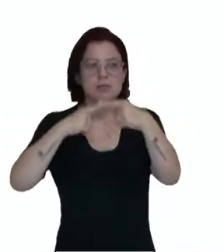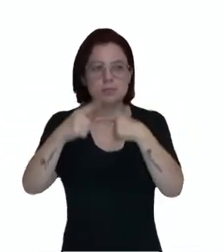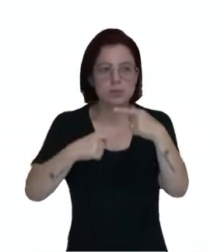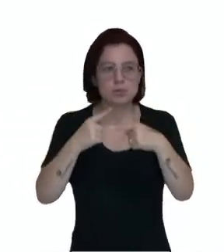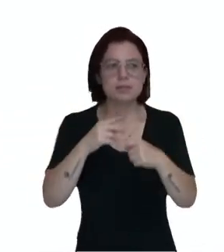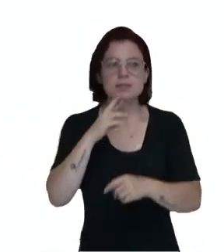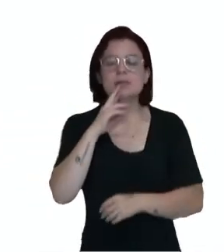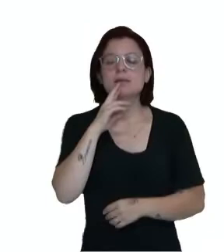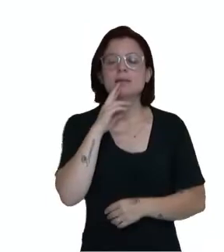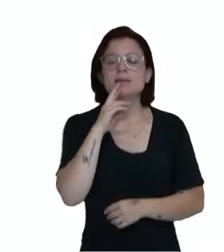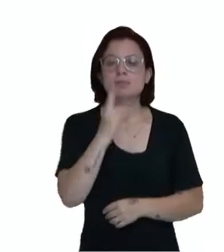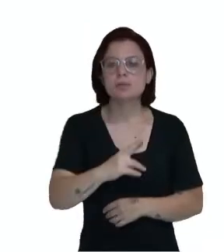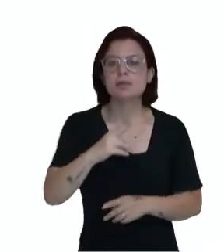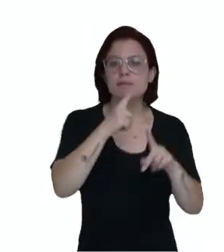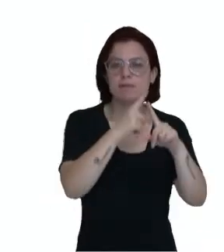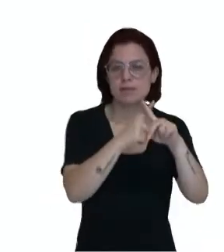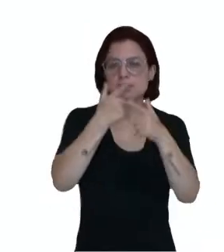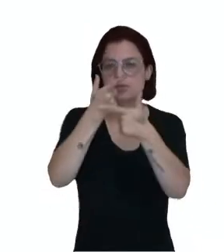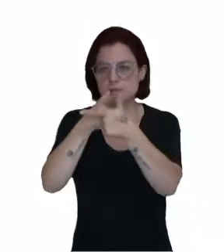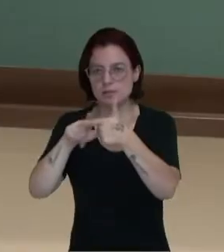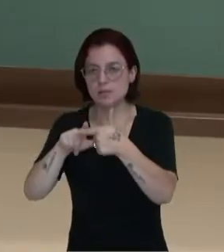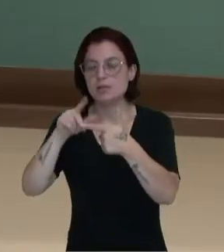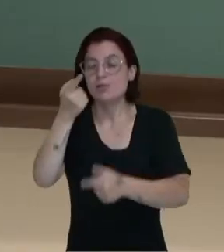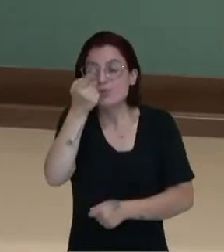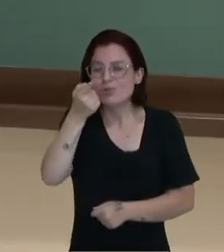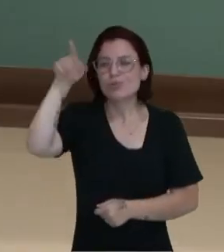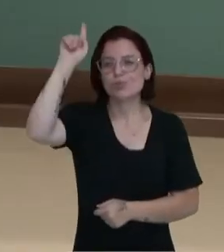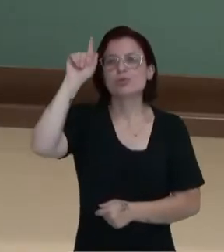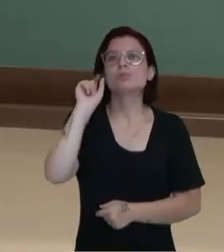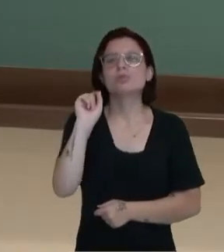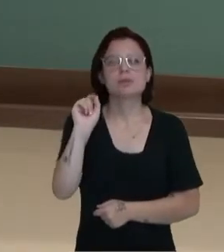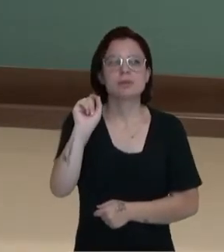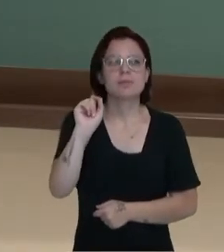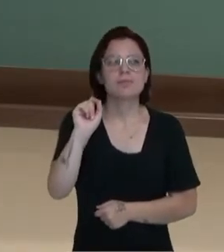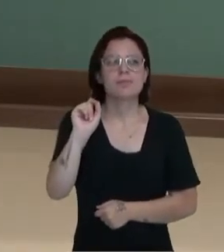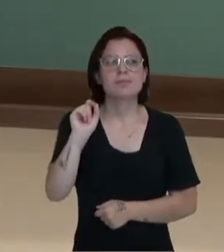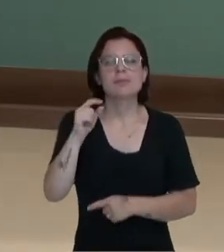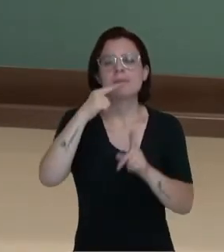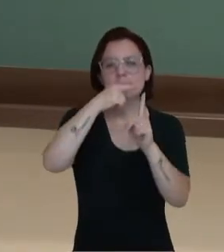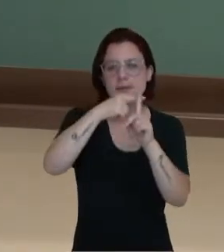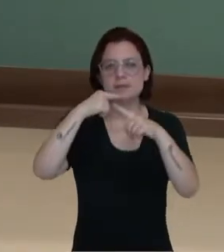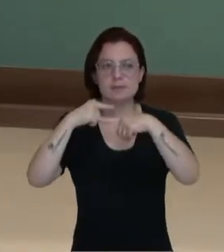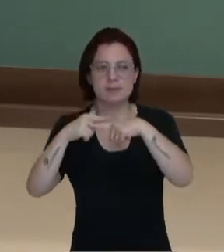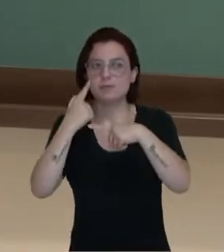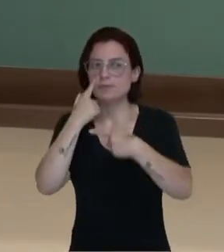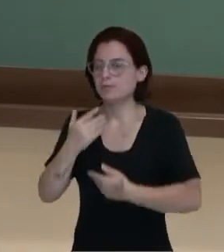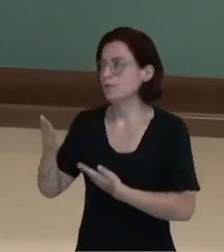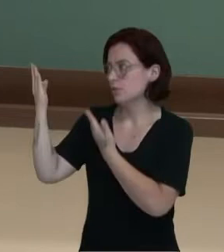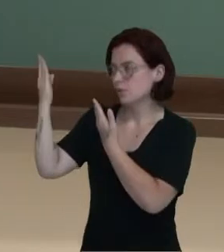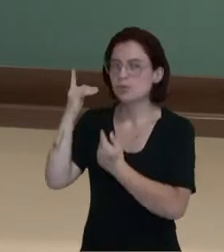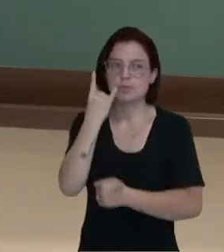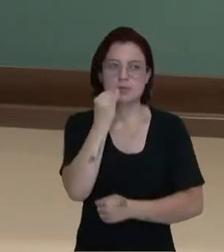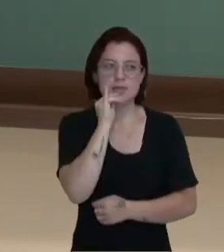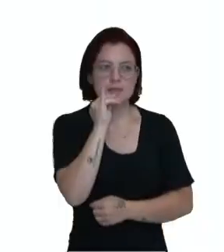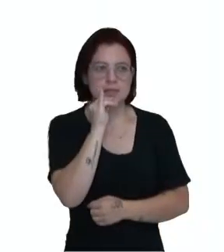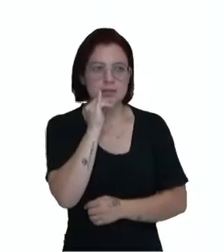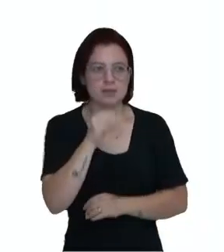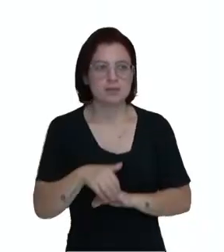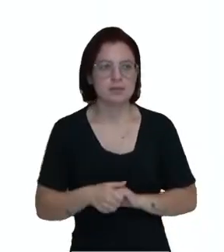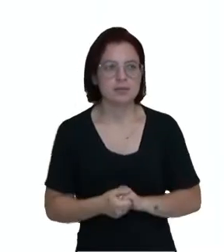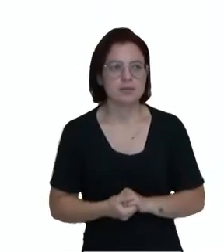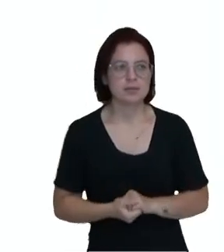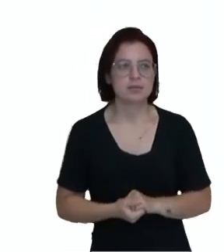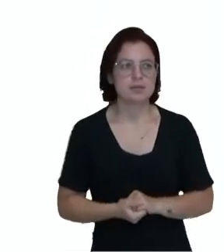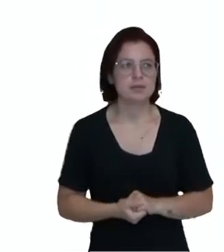multiplicação e divisão, por último a adição e a subtração. Vamos dar uma olhada num exemplo aqui, ó. Para entender a prioridade